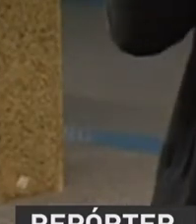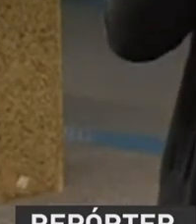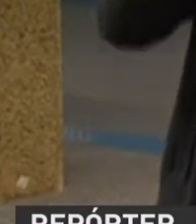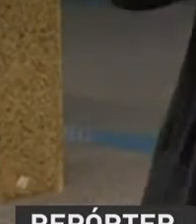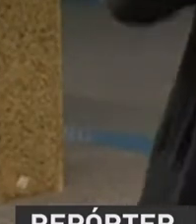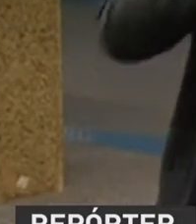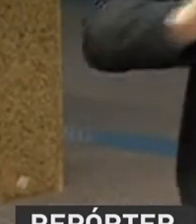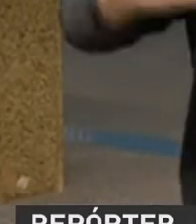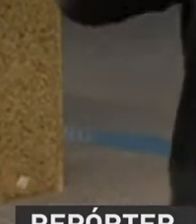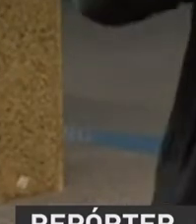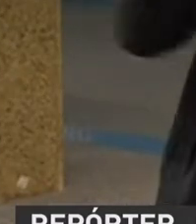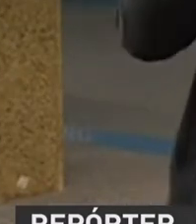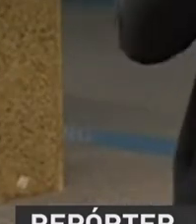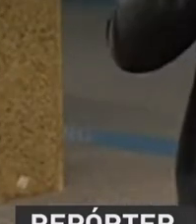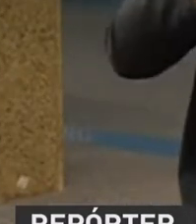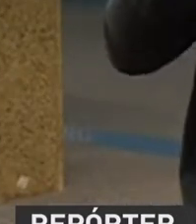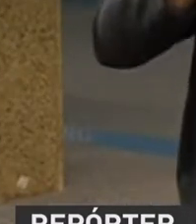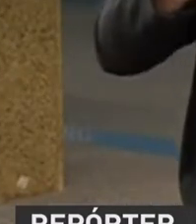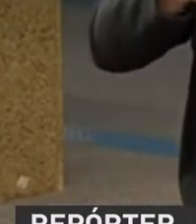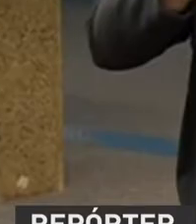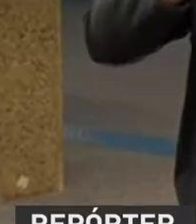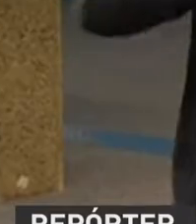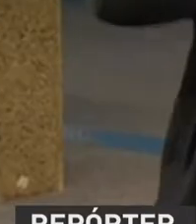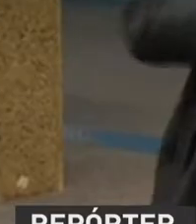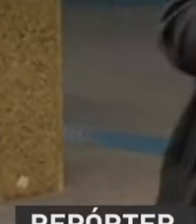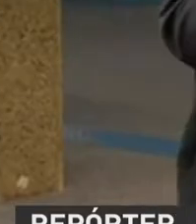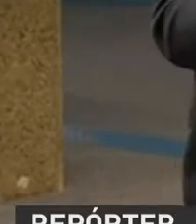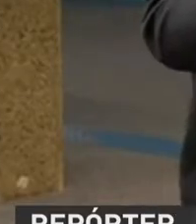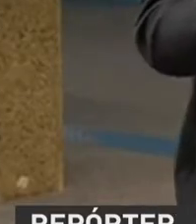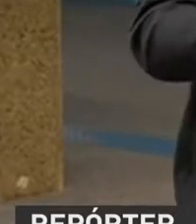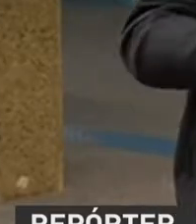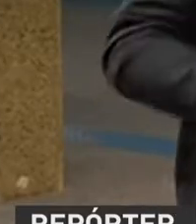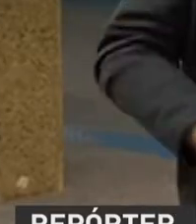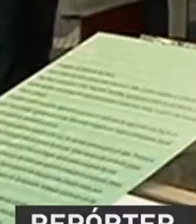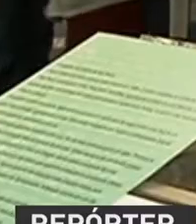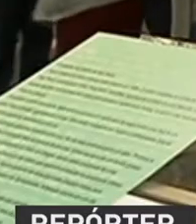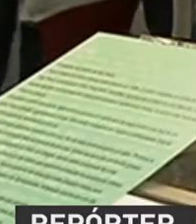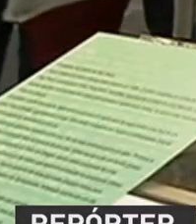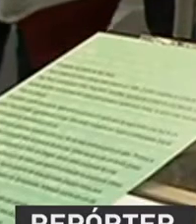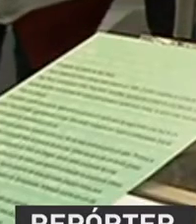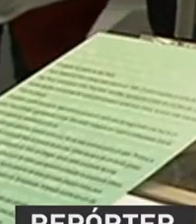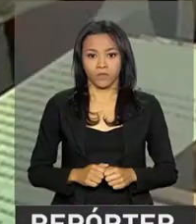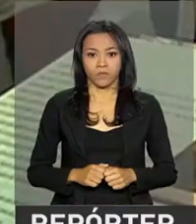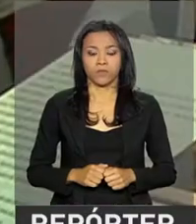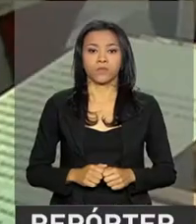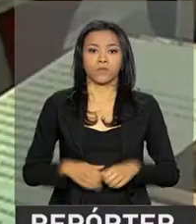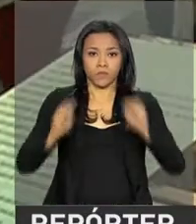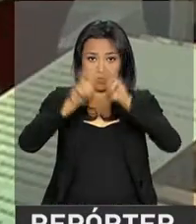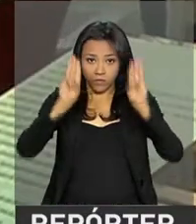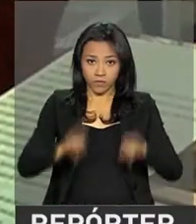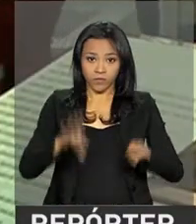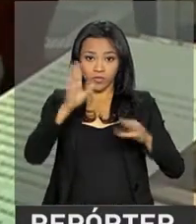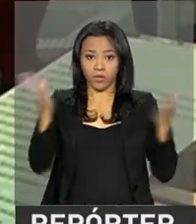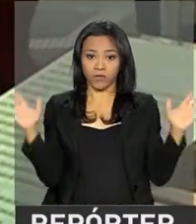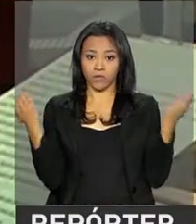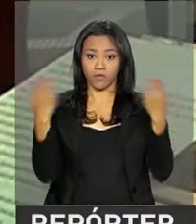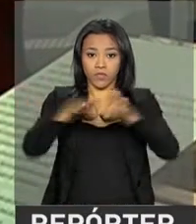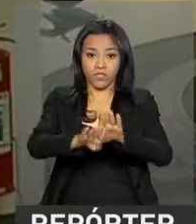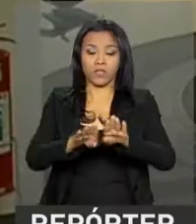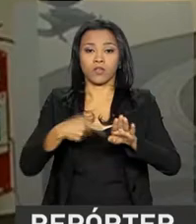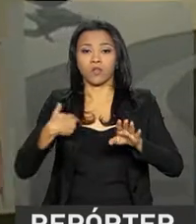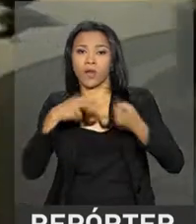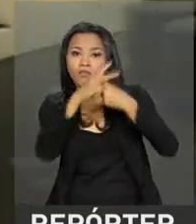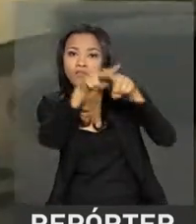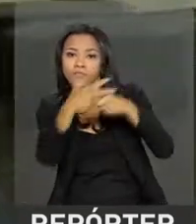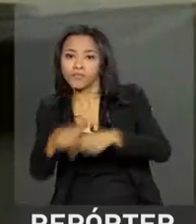à cultura, à história, porque eles conheçam o Brasil profundamente. Como o Museu do Ipiranga está fechado para restauração,